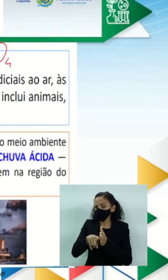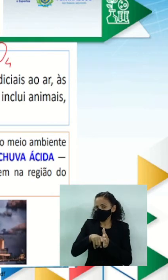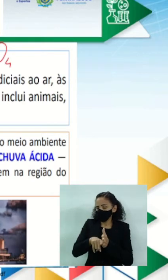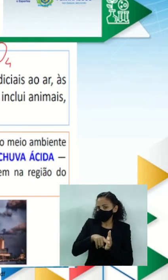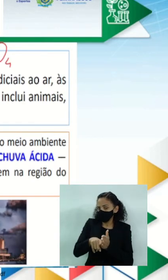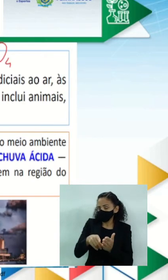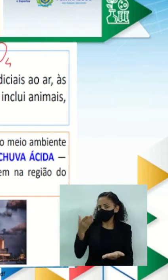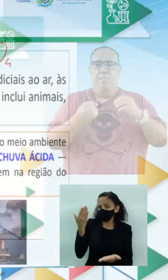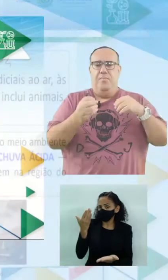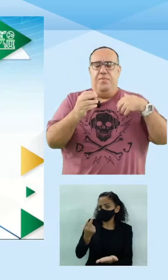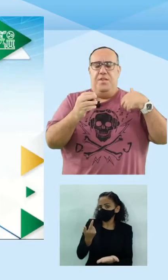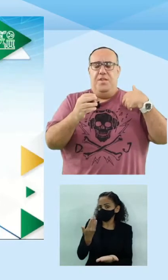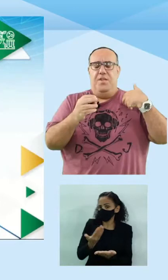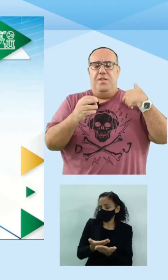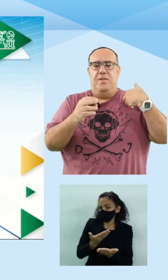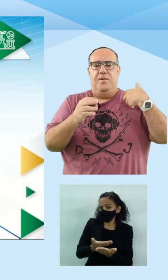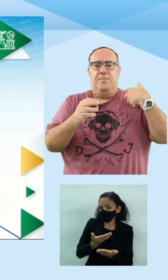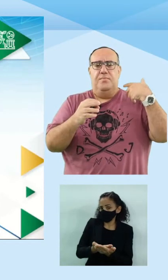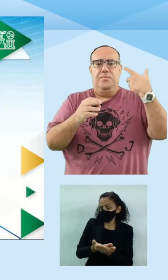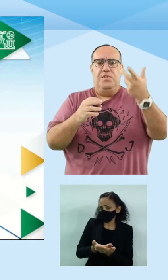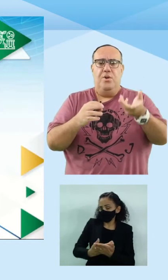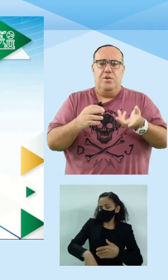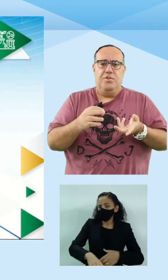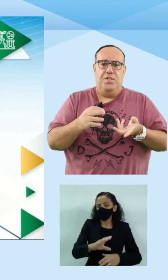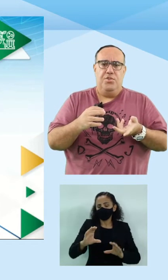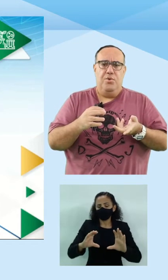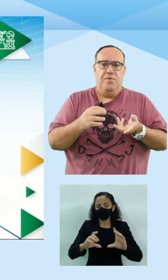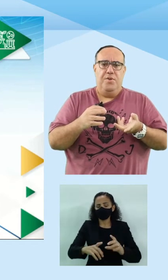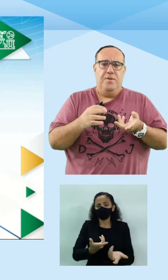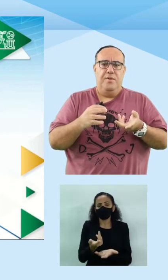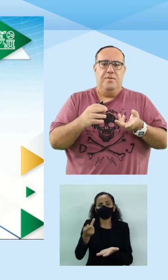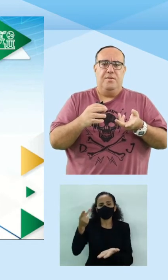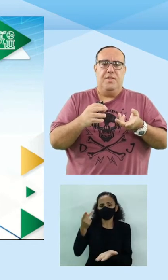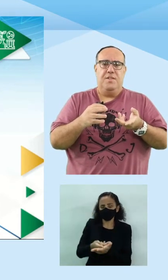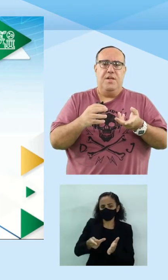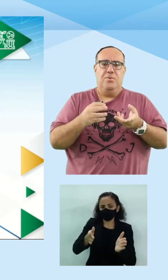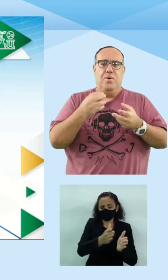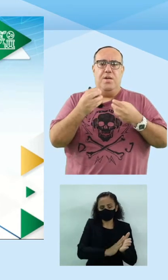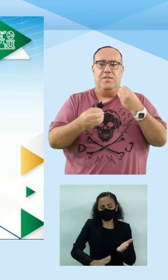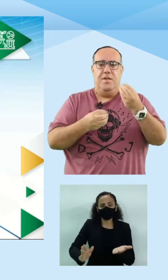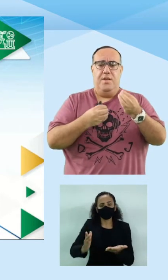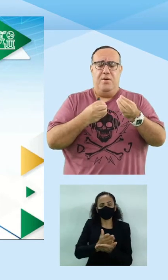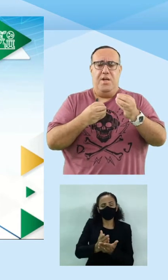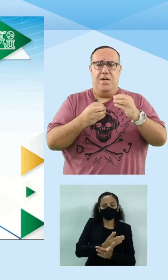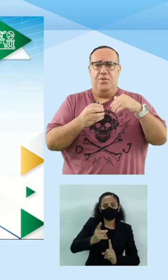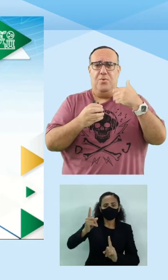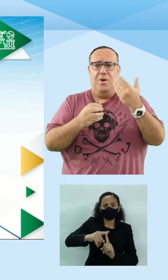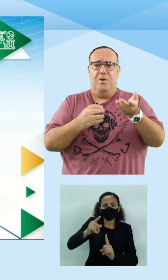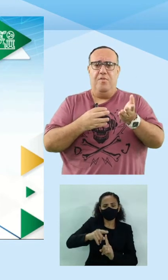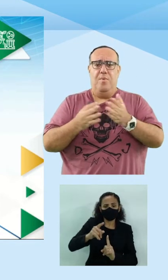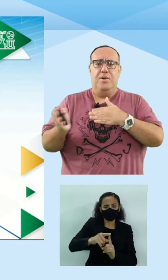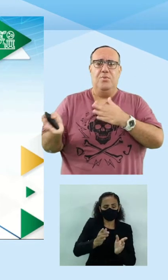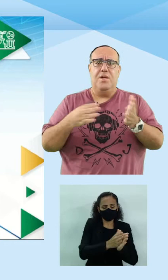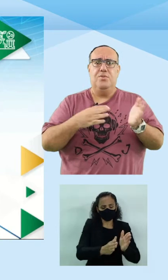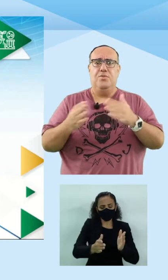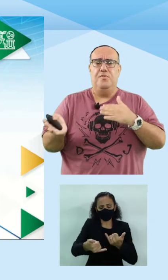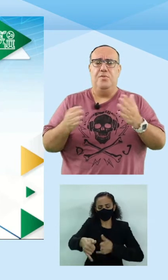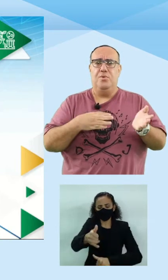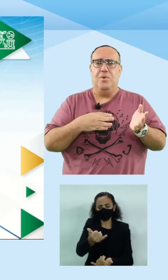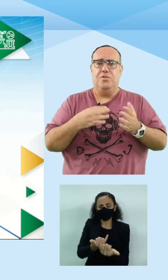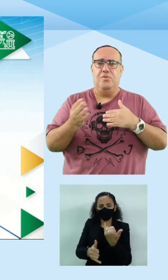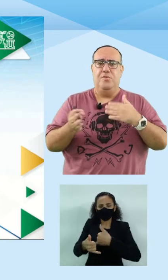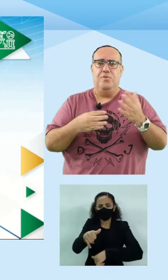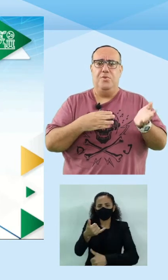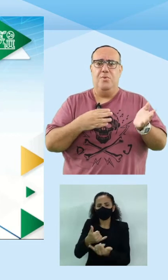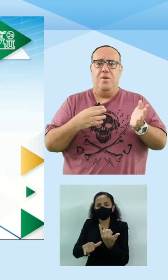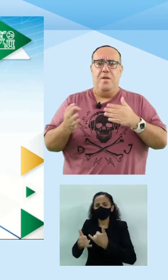reação que de dióxido de enxofre, tá certo? Reagindo com água, formando o ácido sulfúrico. O